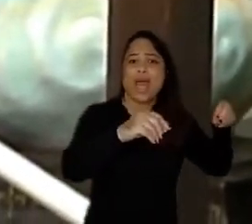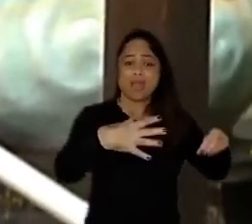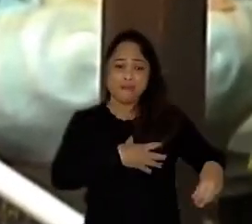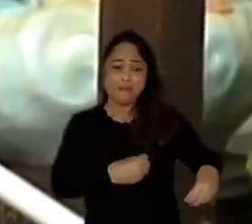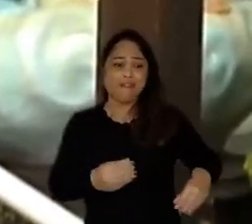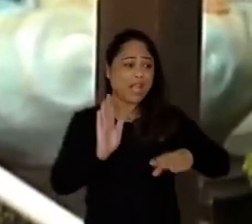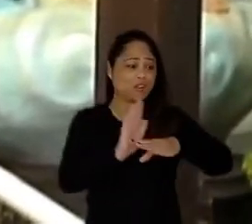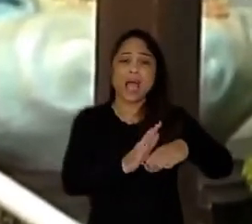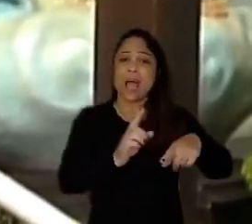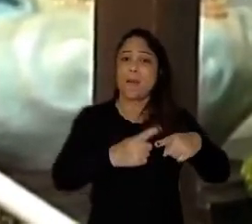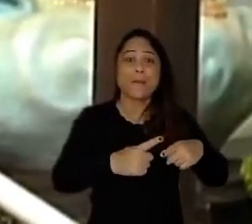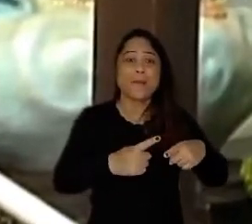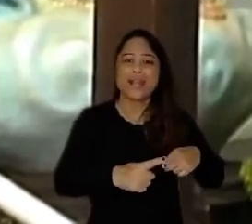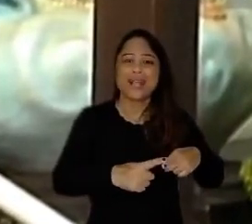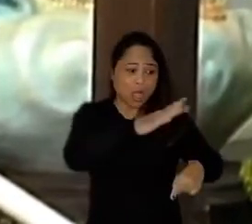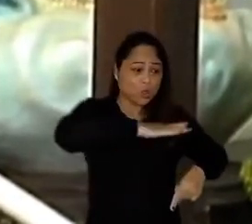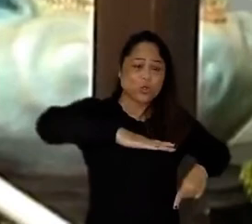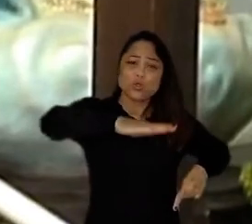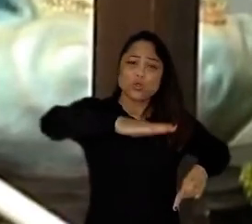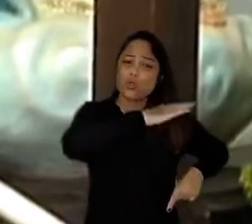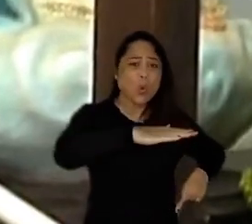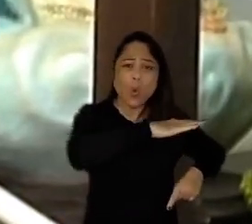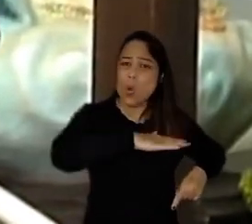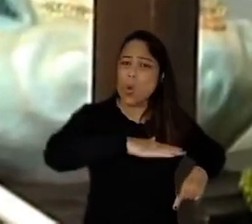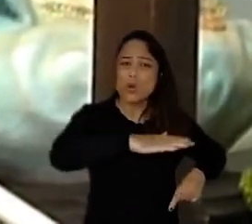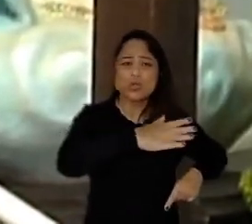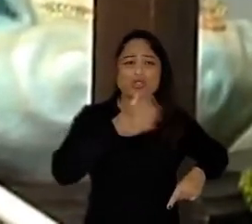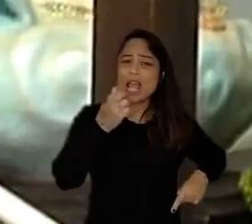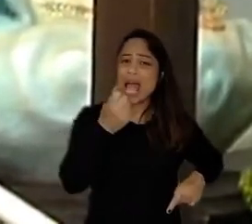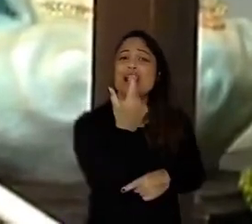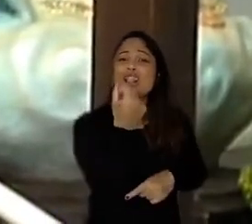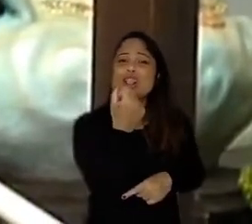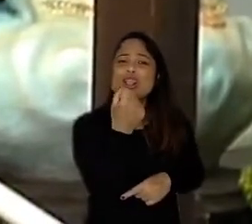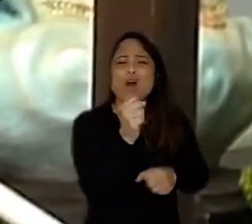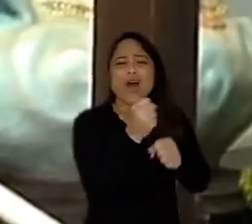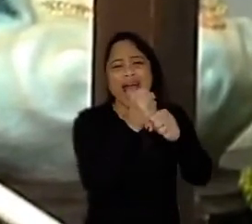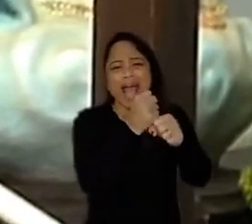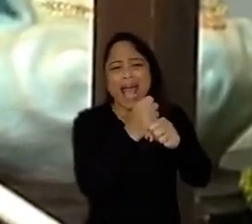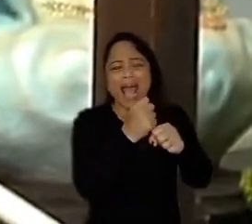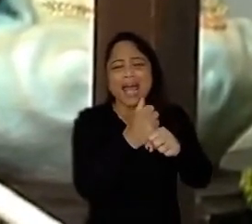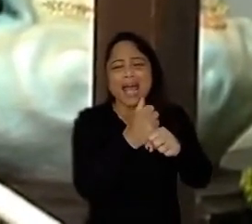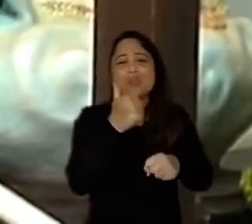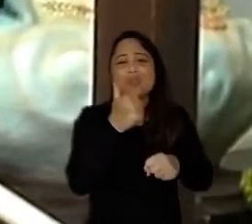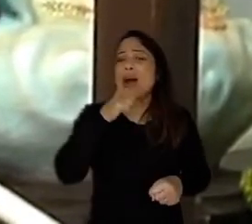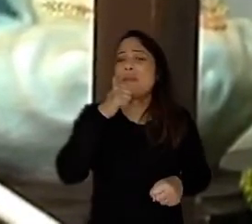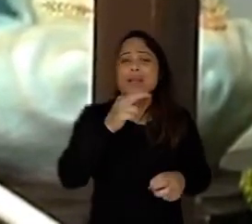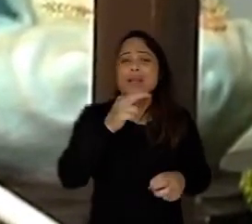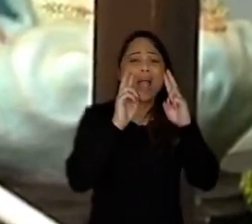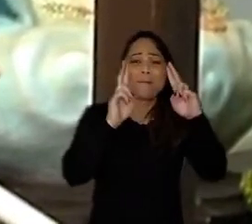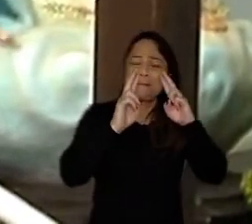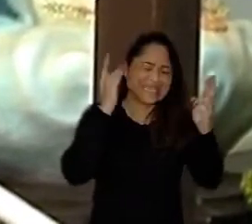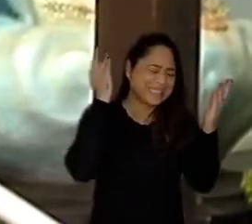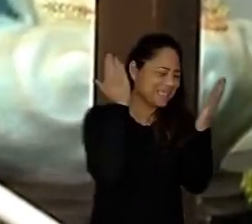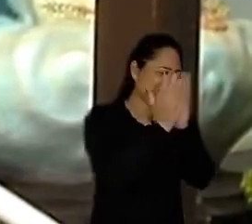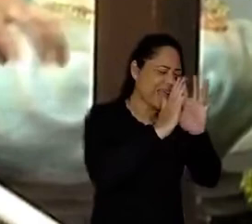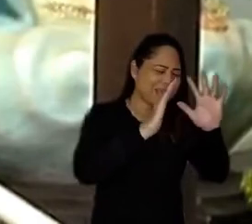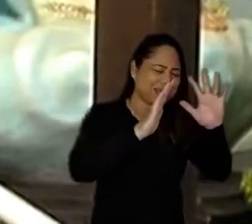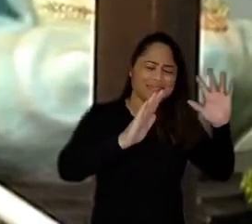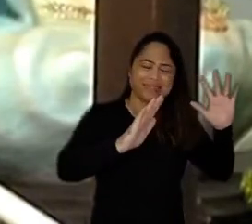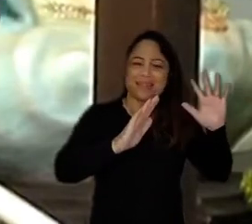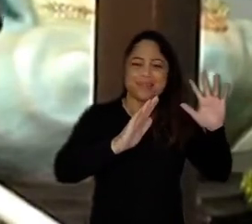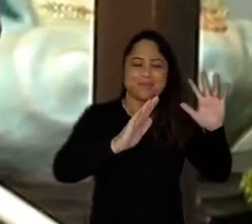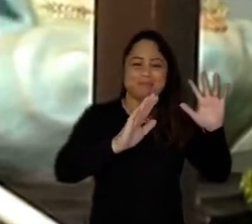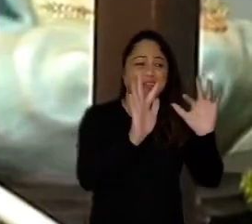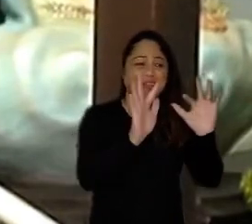filhos, porque esse contexto aqui está há 12 anos fazendo com que perca a esperança de toda a